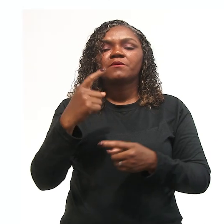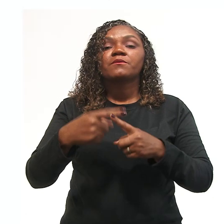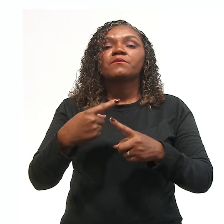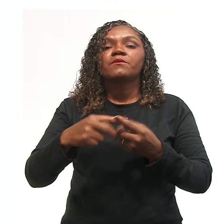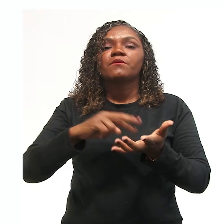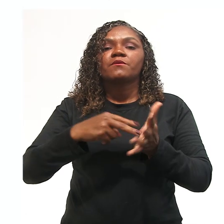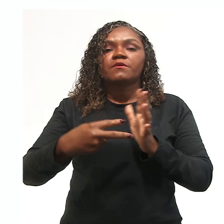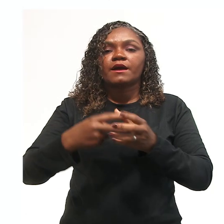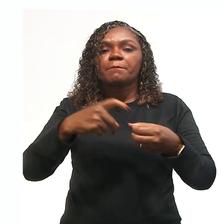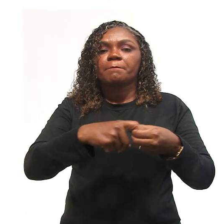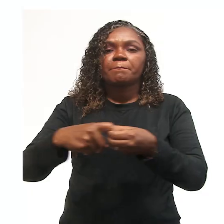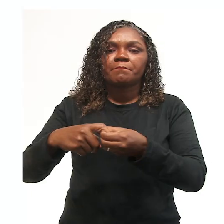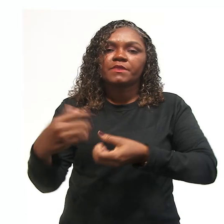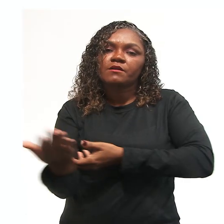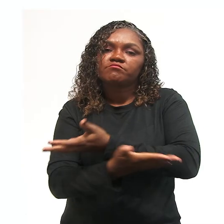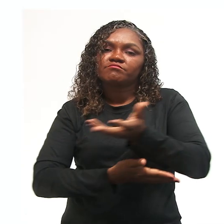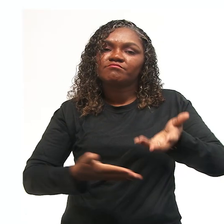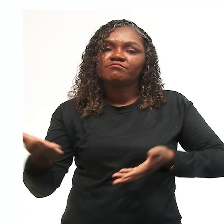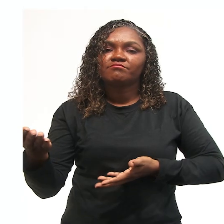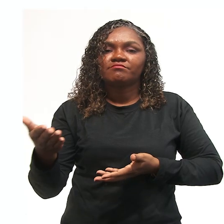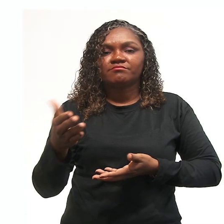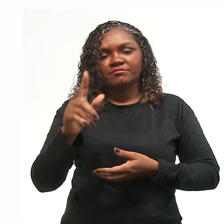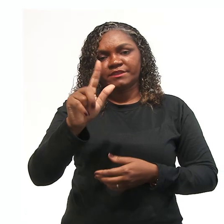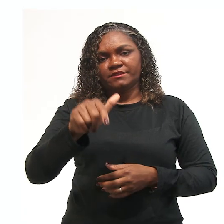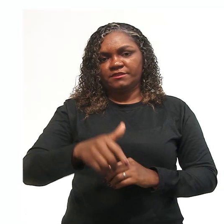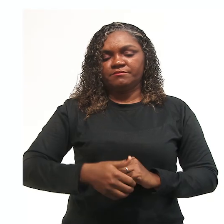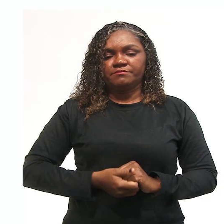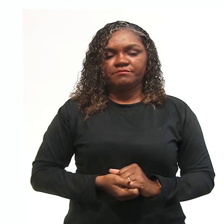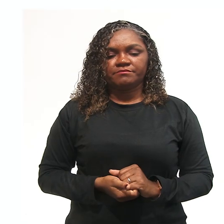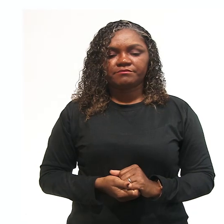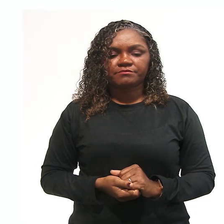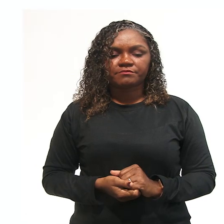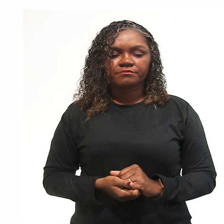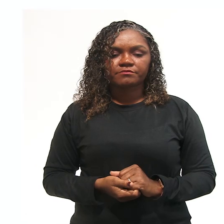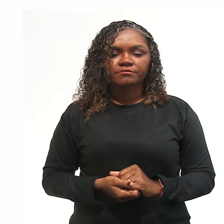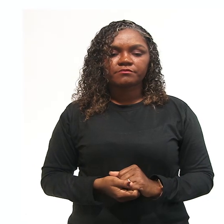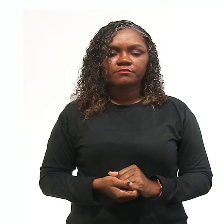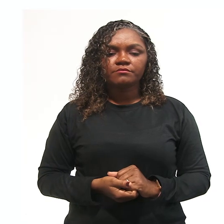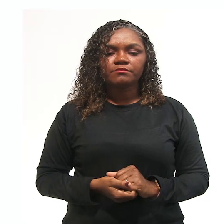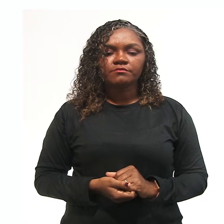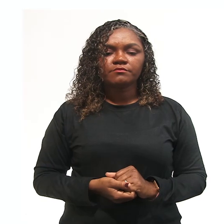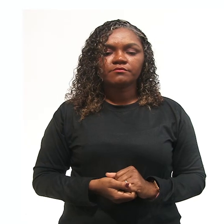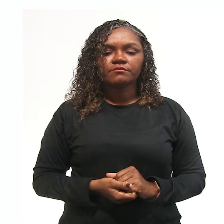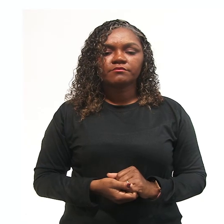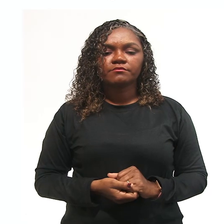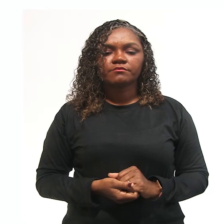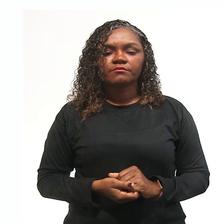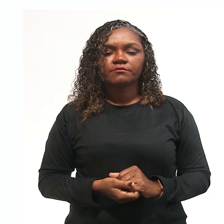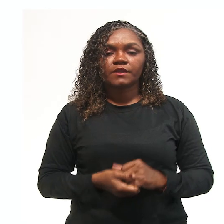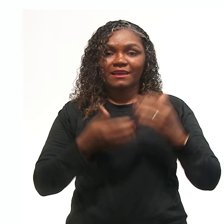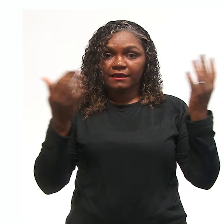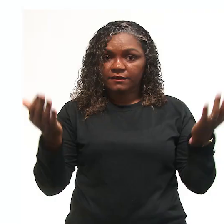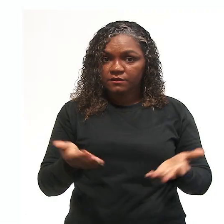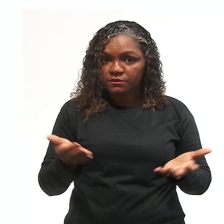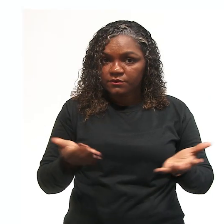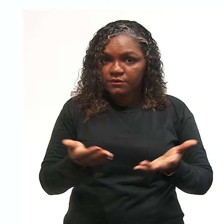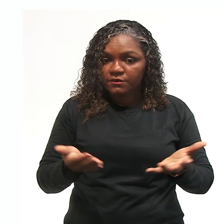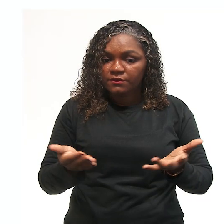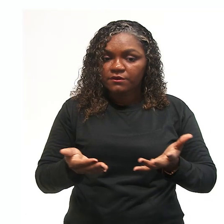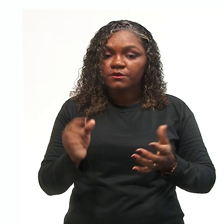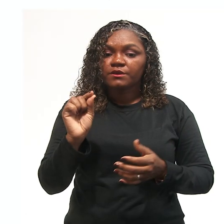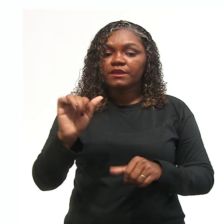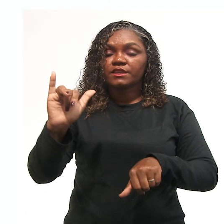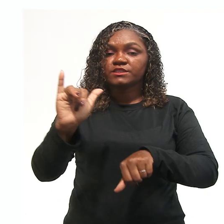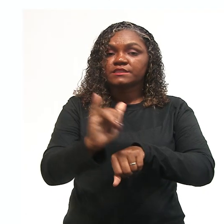parceria, né, as organizações como parceira dos seus funcionários. Atualmente, não, ela já é vista mais com um